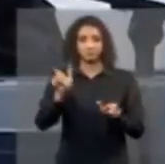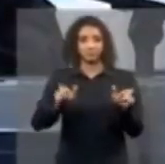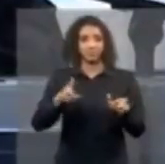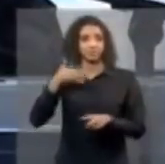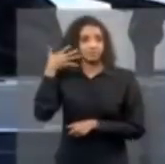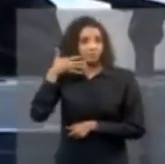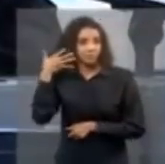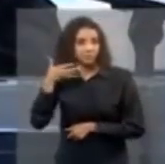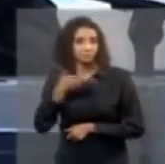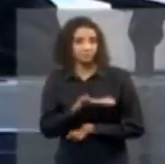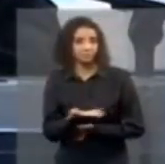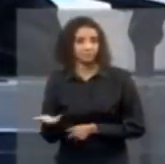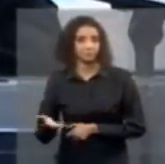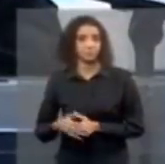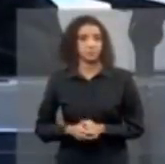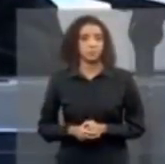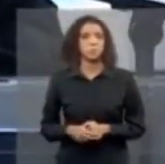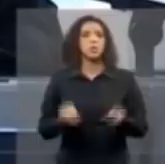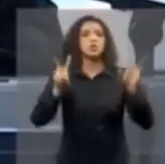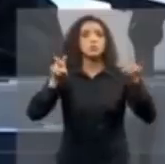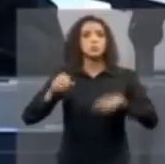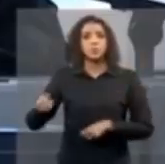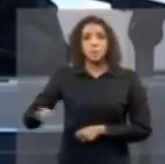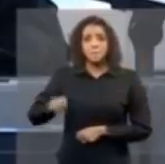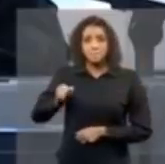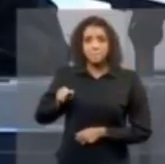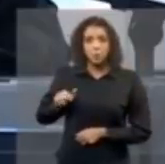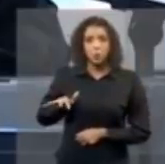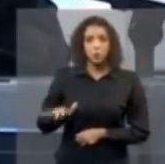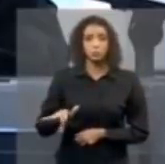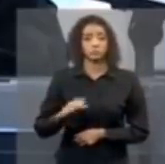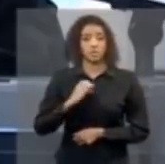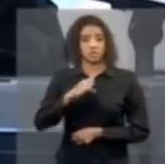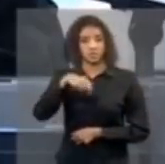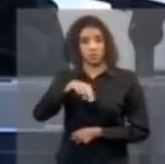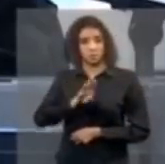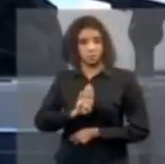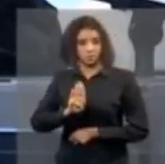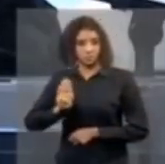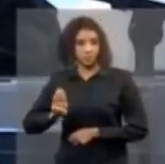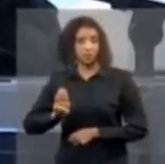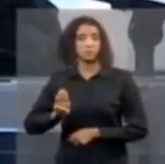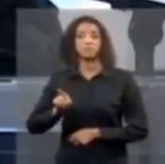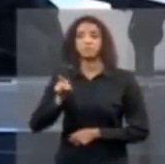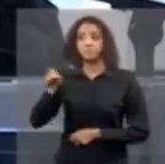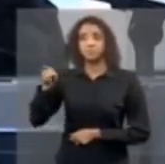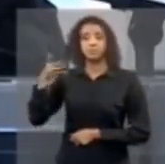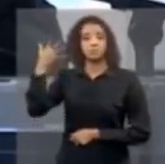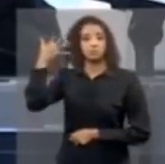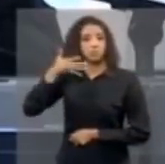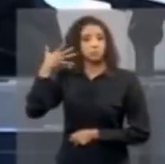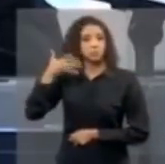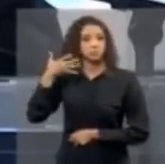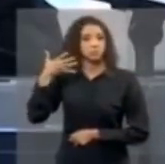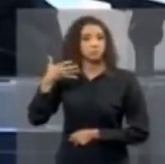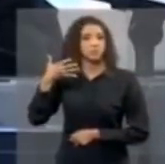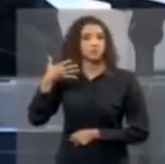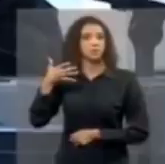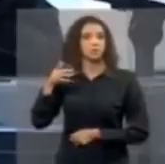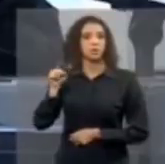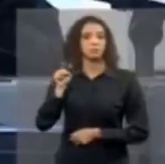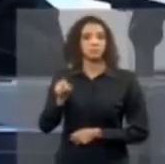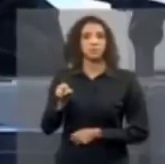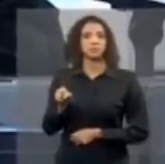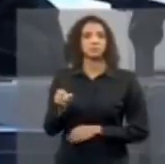colegas expositores. Acerca do aborto, a Conferência Nacional dos Bispos do Brasil pronunciou-se de maneira